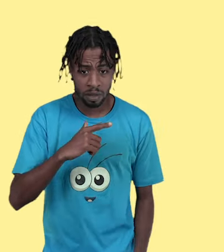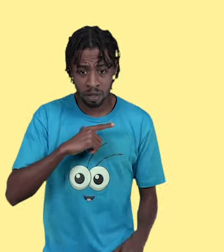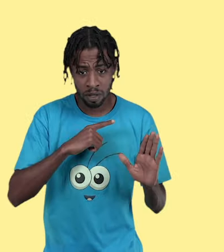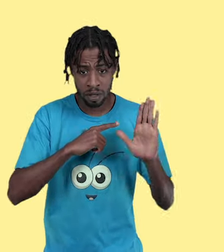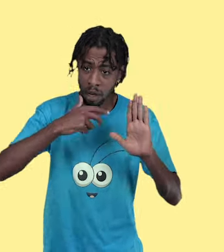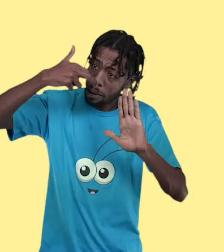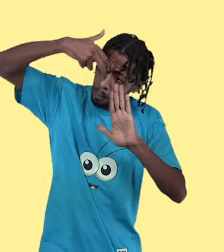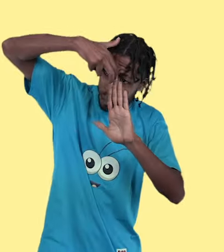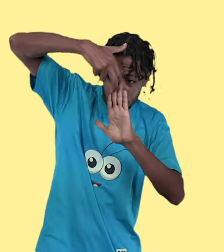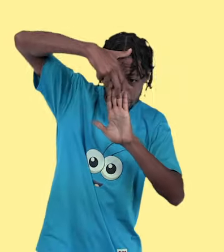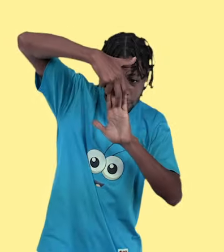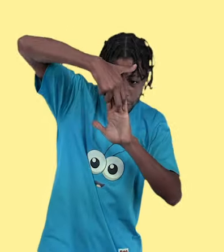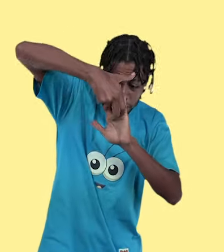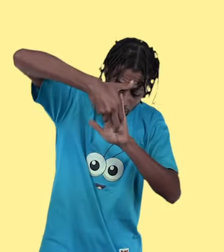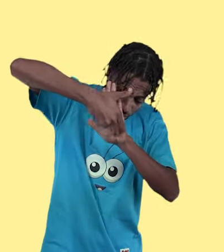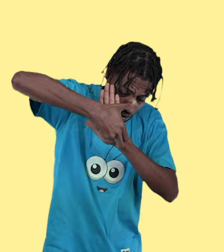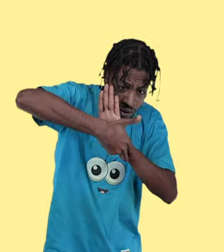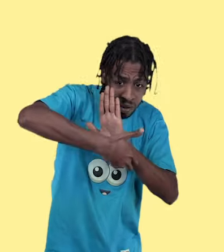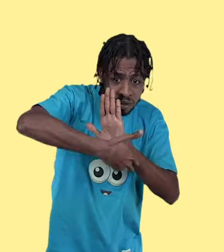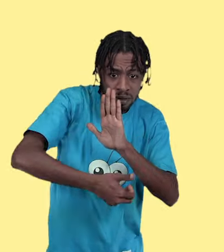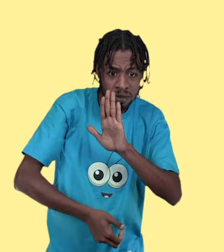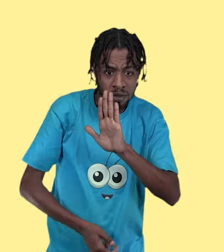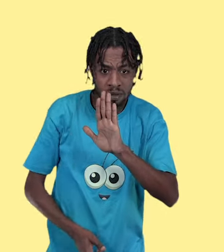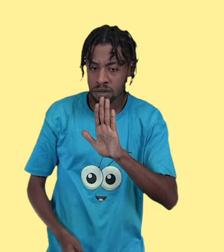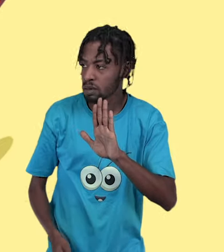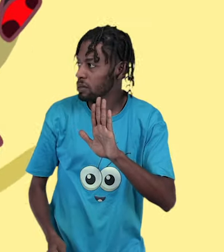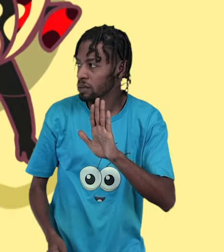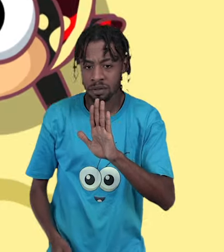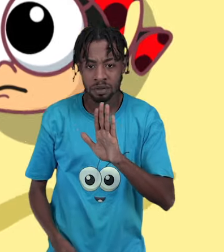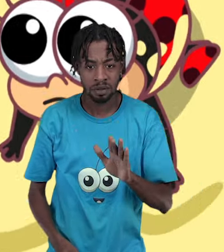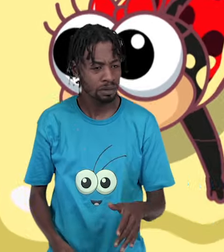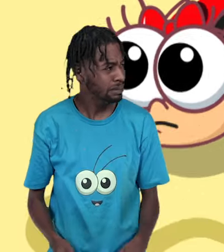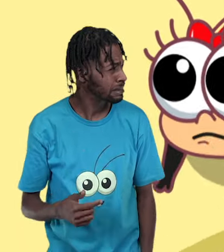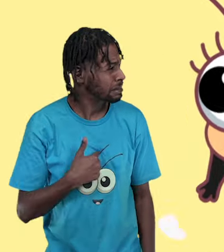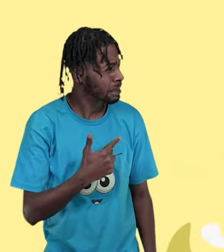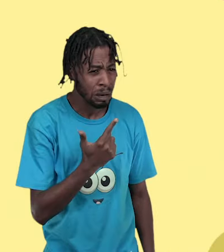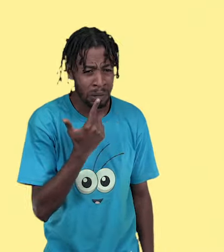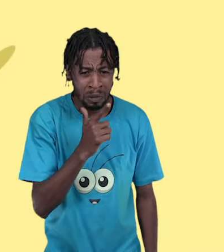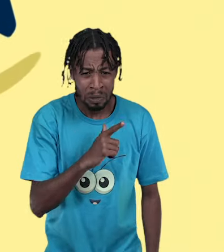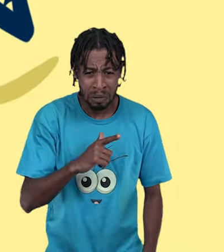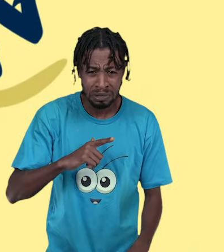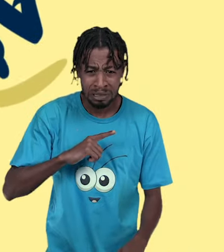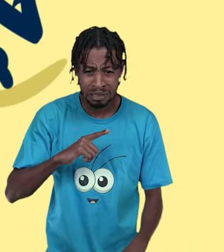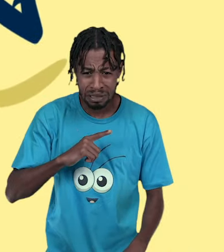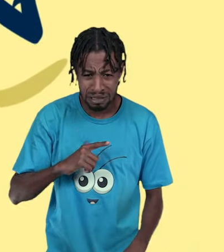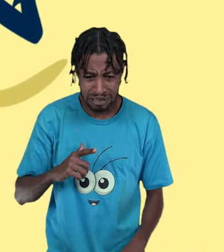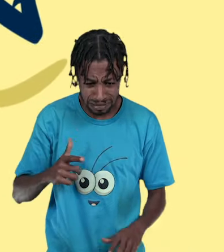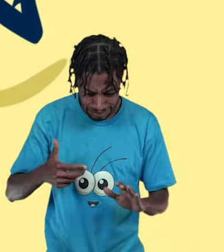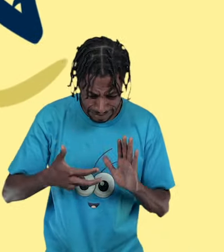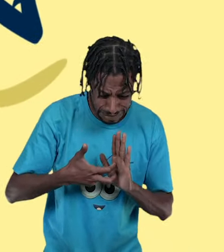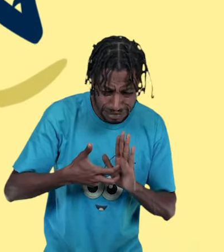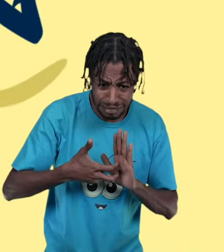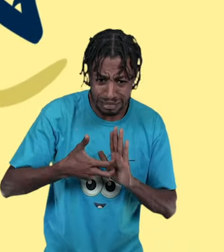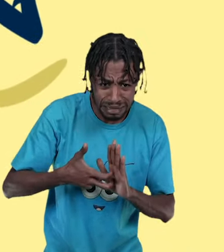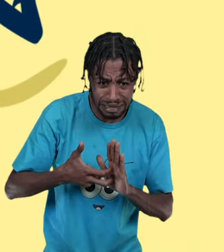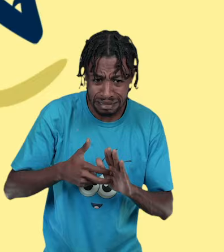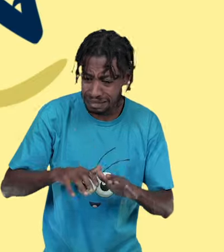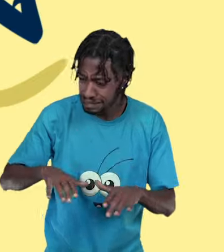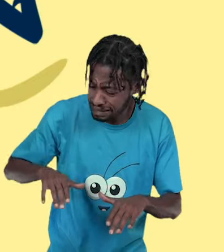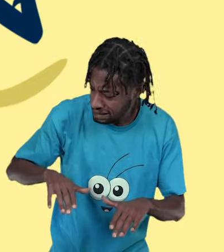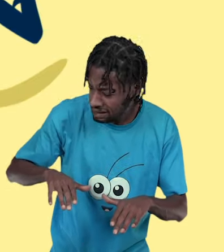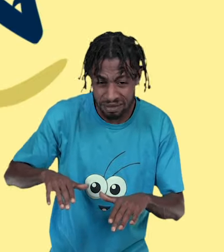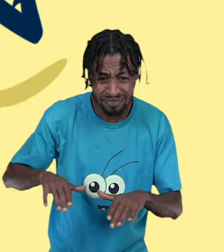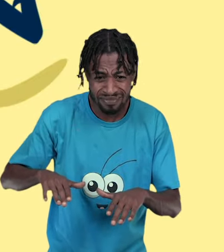Ei! Eu não consigo sair! O que está acontecendo? Não sei! Que coisa grudenta e estranha é essa? Alex,